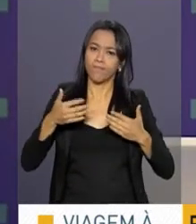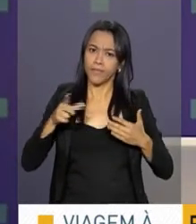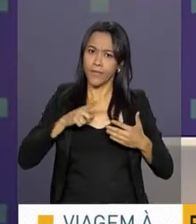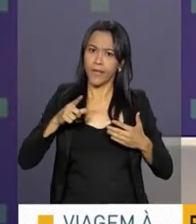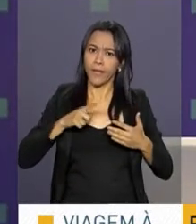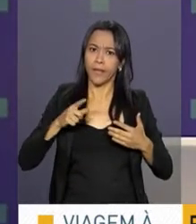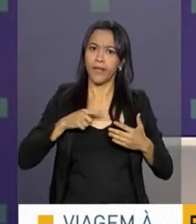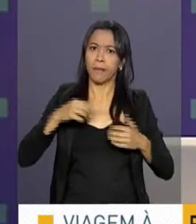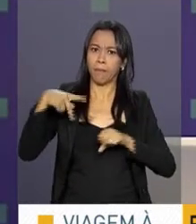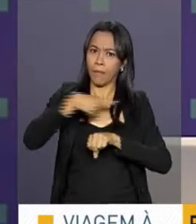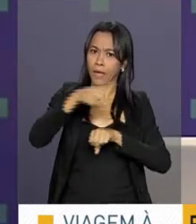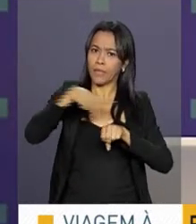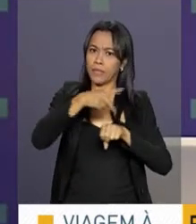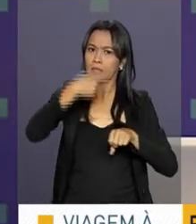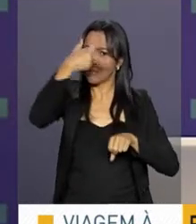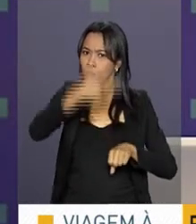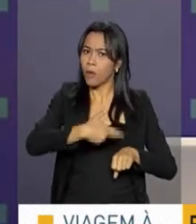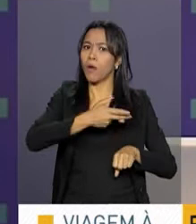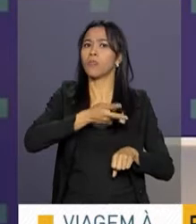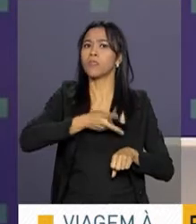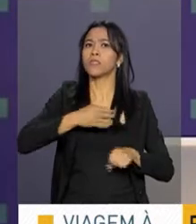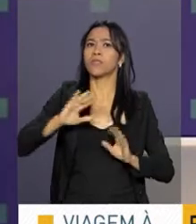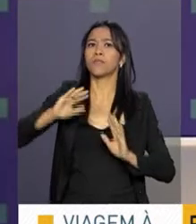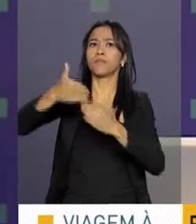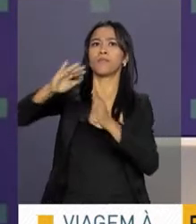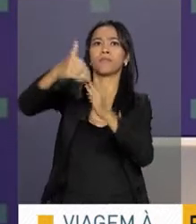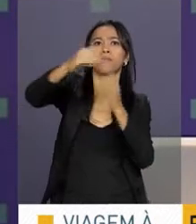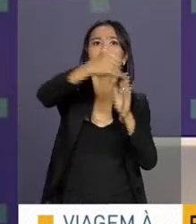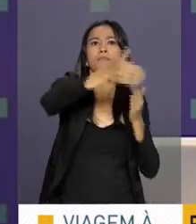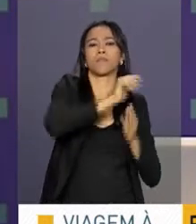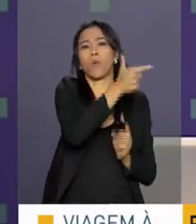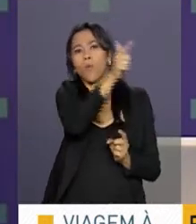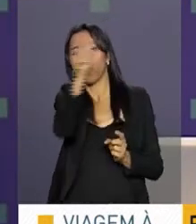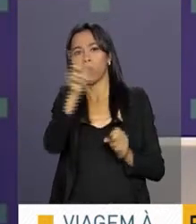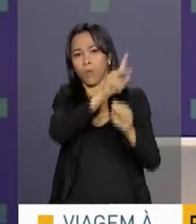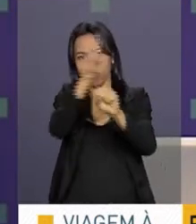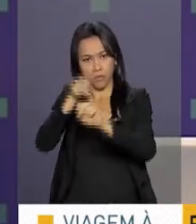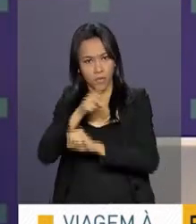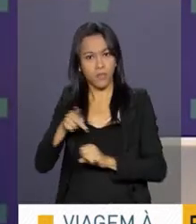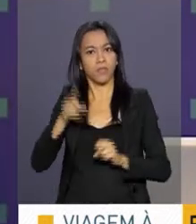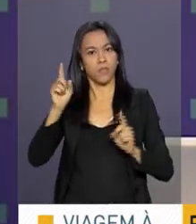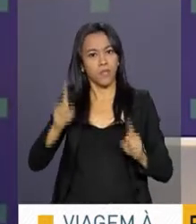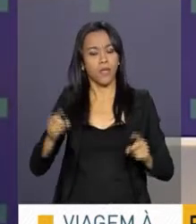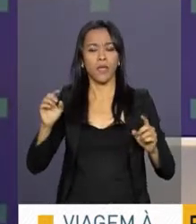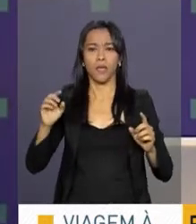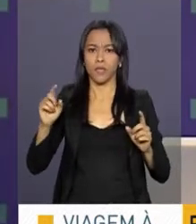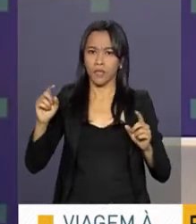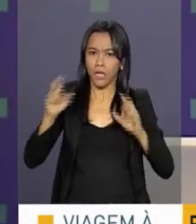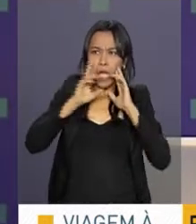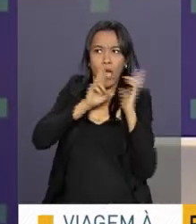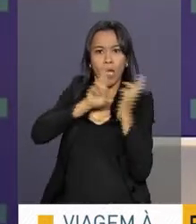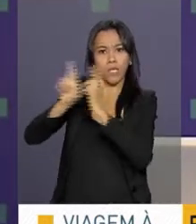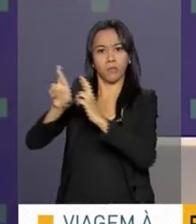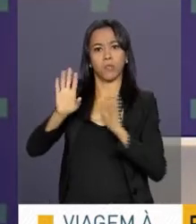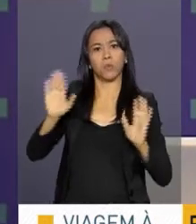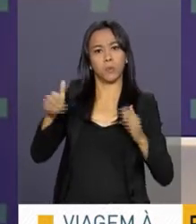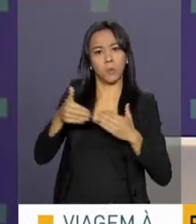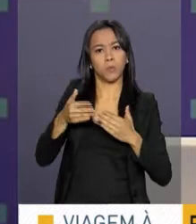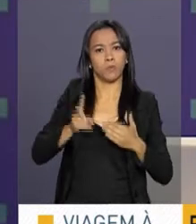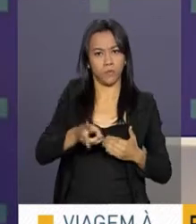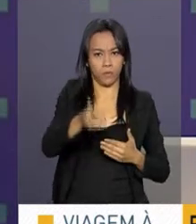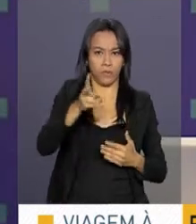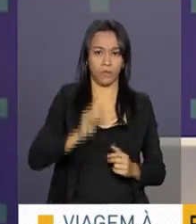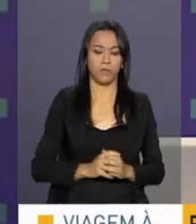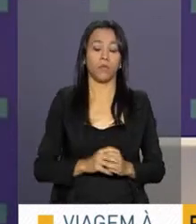países da nossa dimensão precisam manter, que é uma relação profícua e respeitosa. É